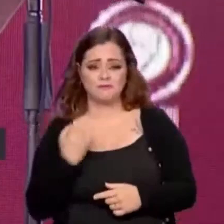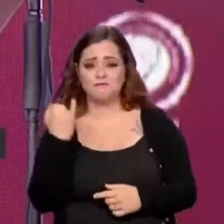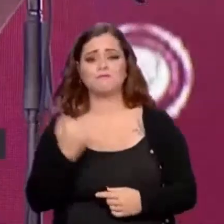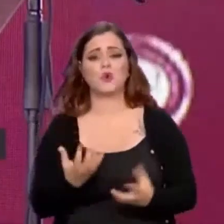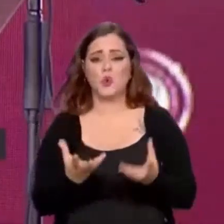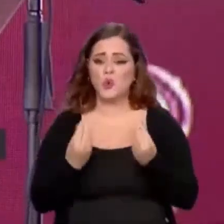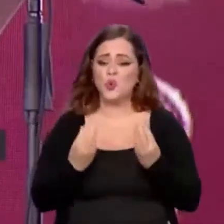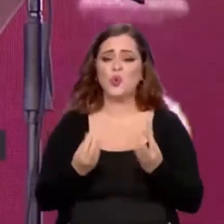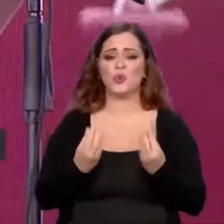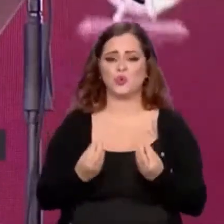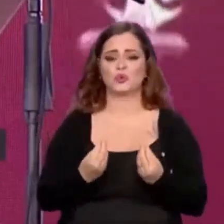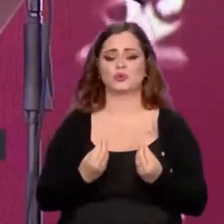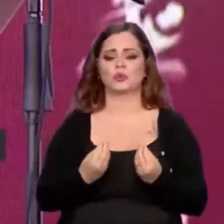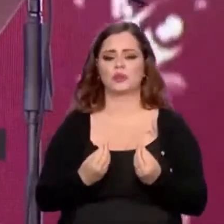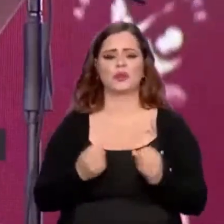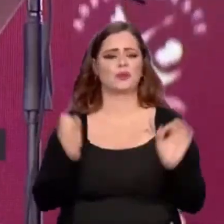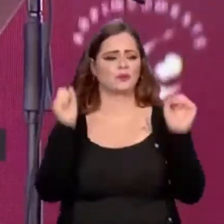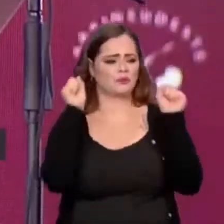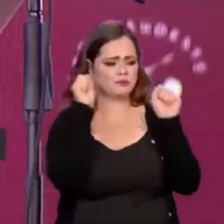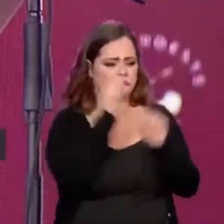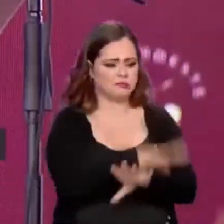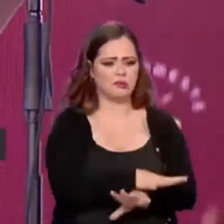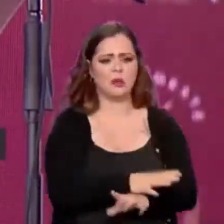muito com essa destruição.